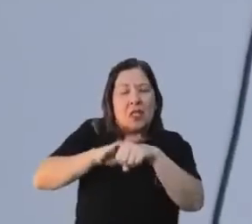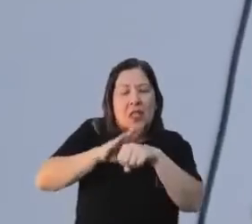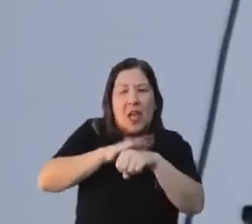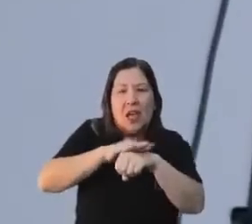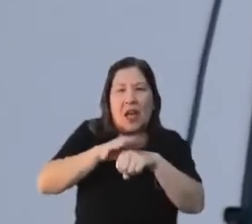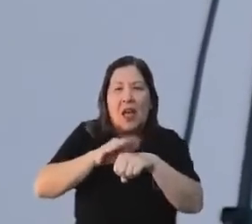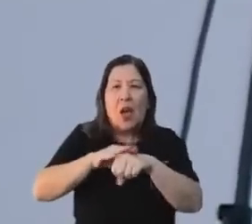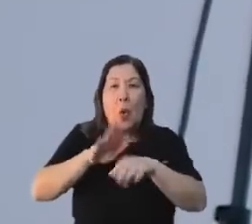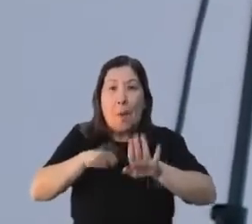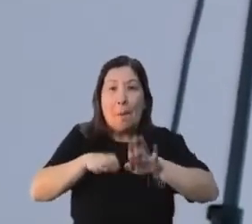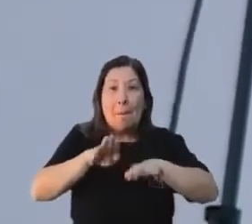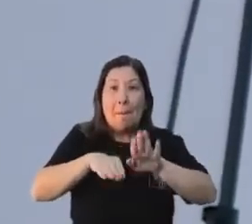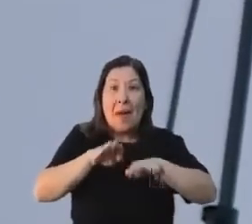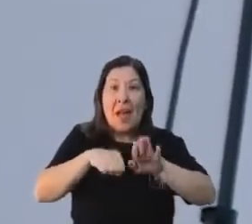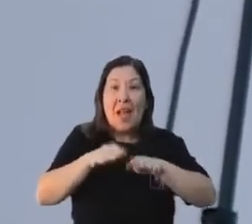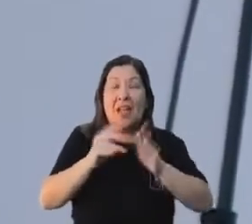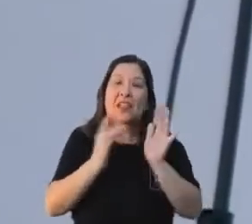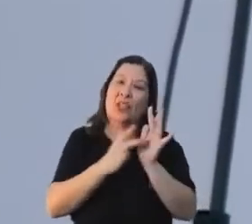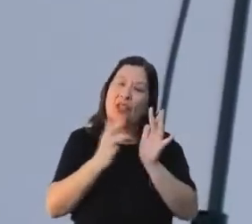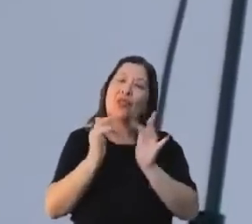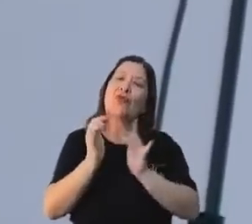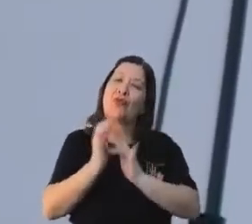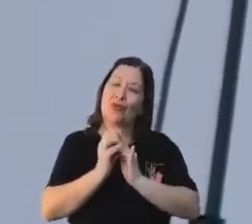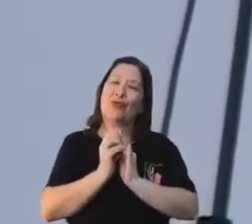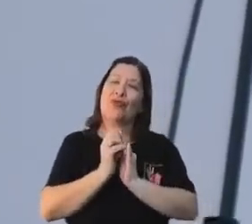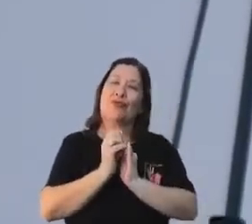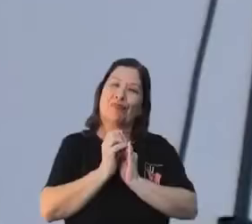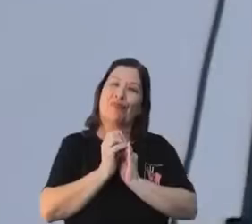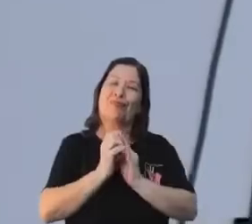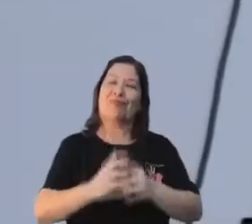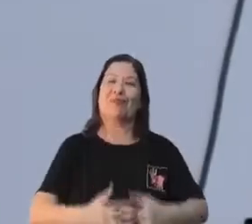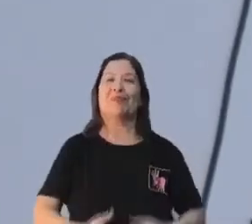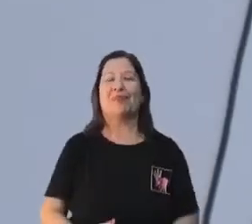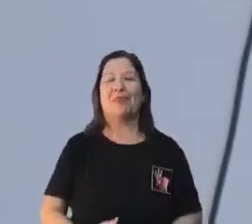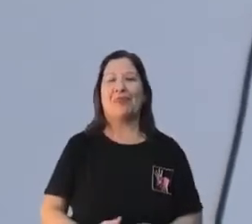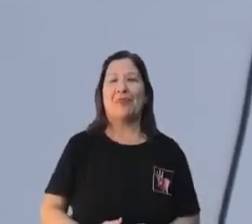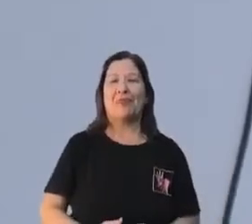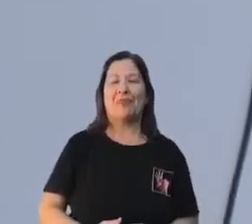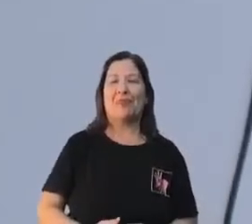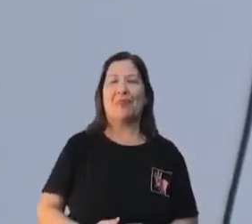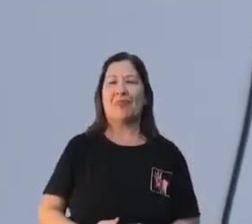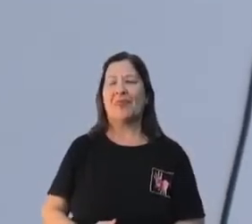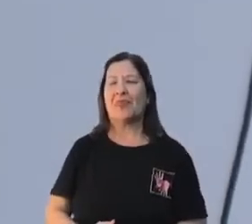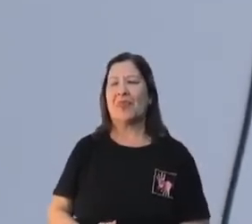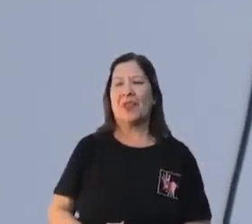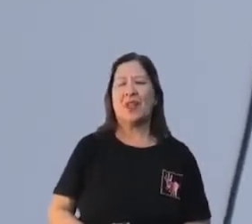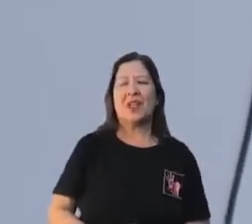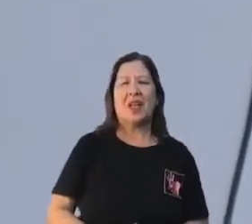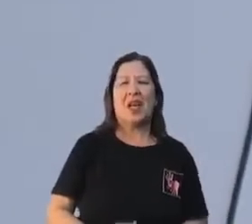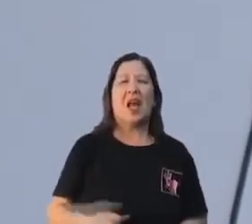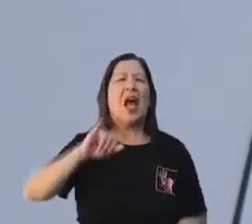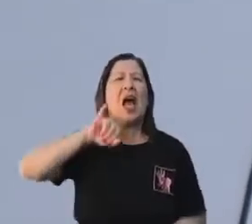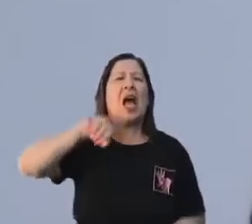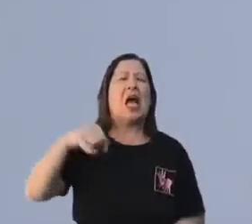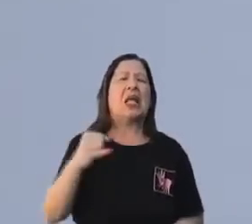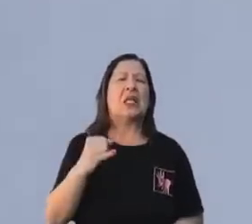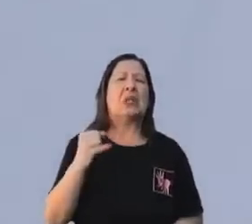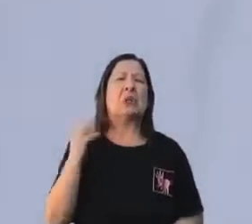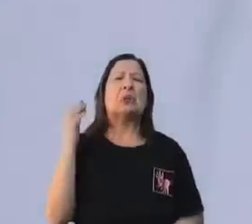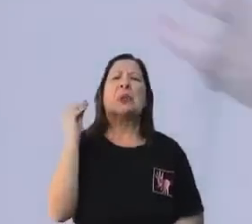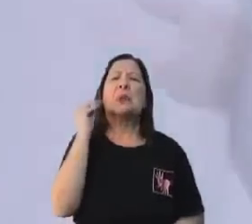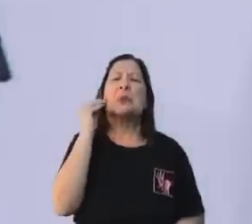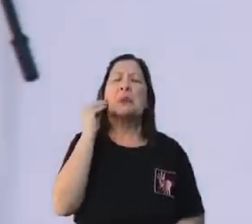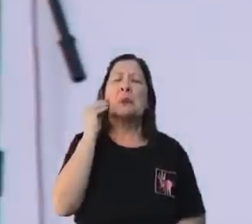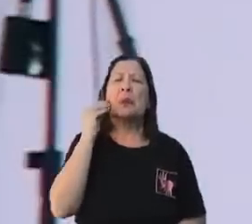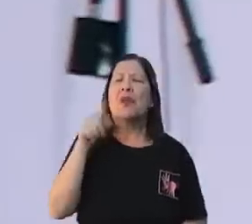discípulos, capitaneados por Judas Iscariotes. É um desperdício. Esse perfume poderia ser vendido por mais